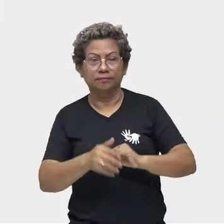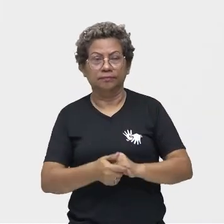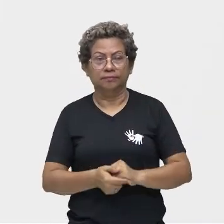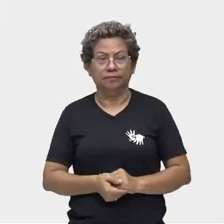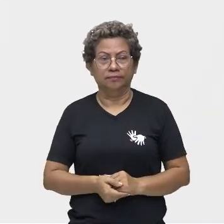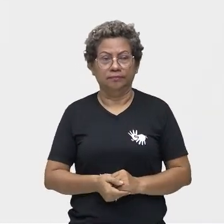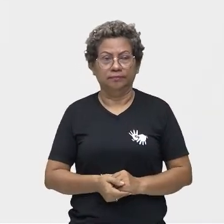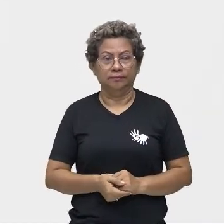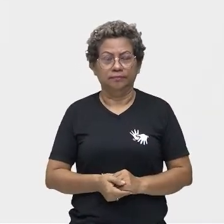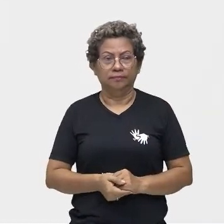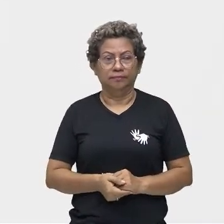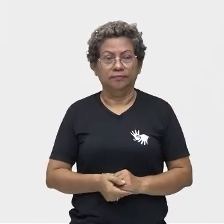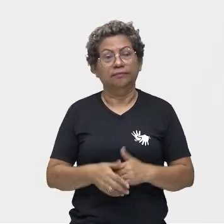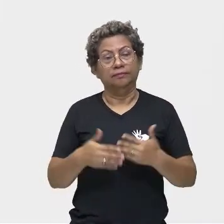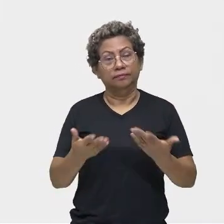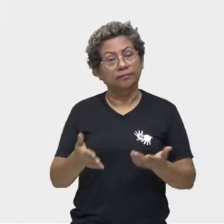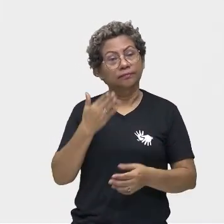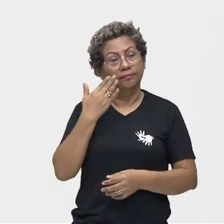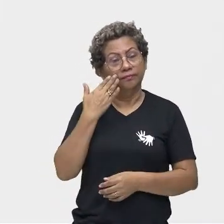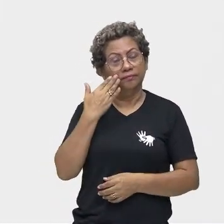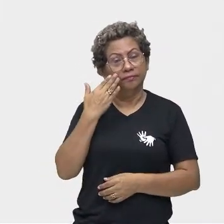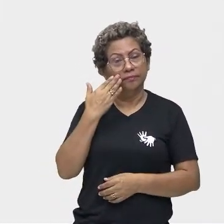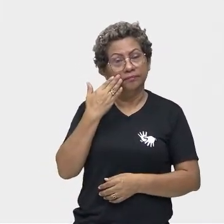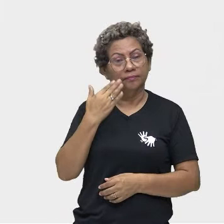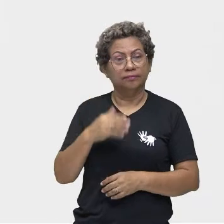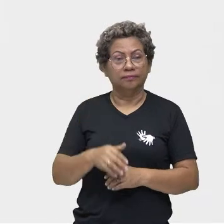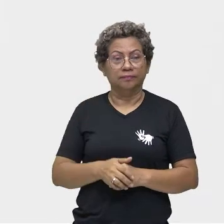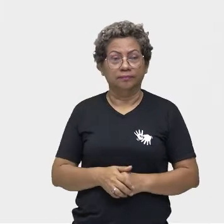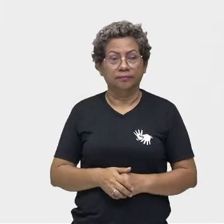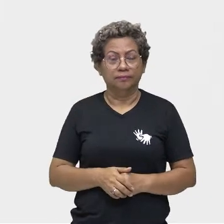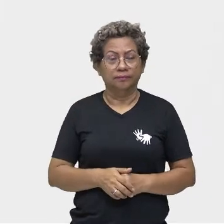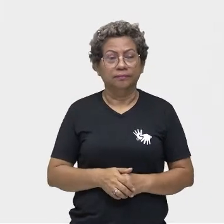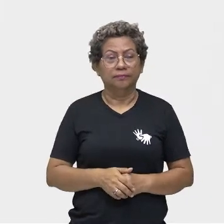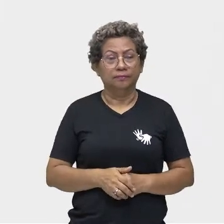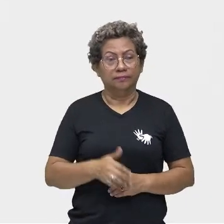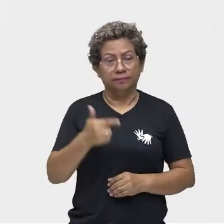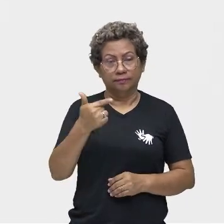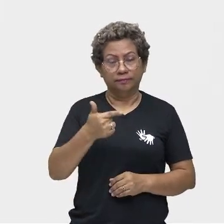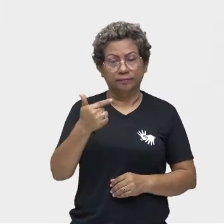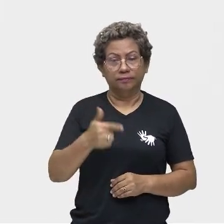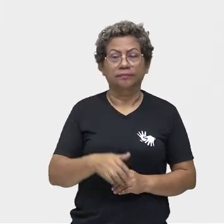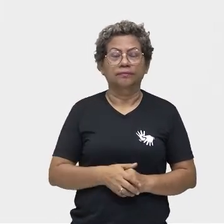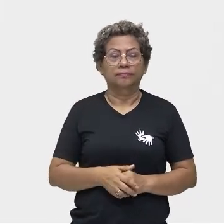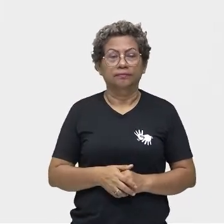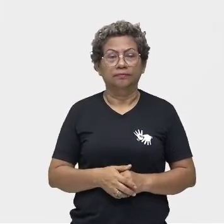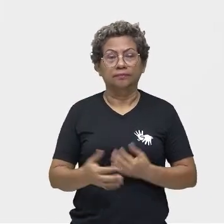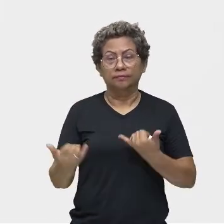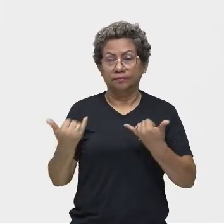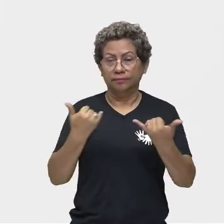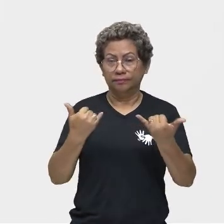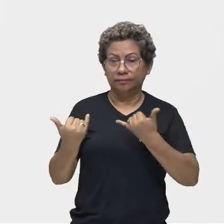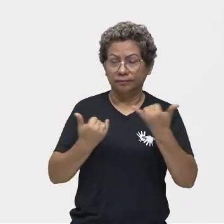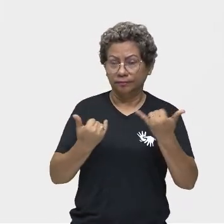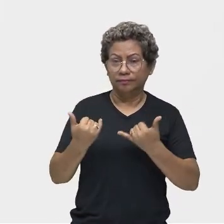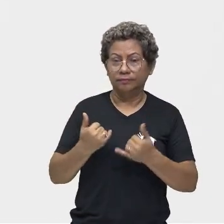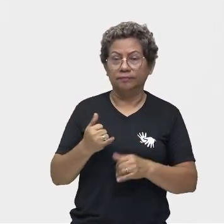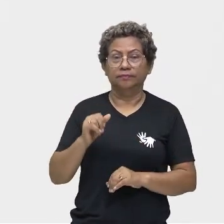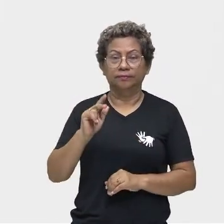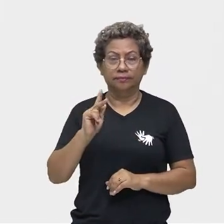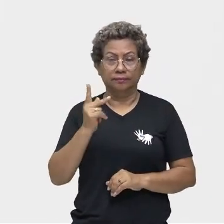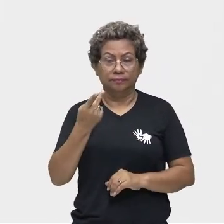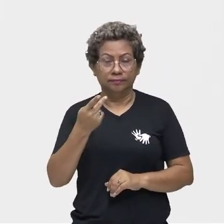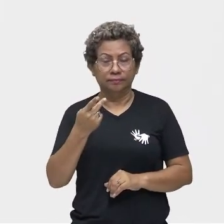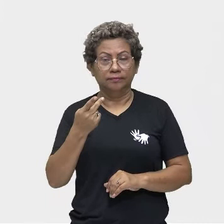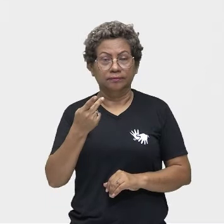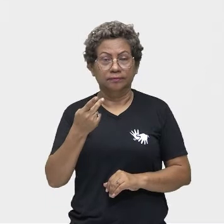essa relação que envolve projeções, só que nós não temos a medida da altura, e nos resta aqui as